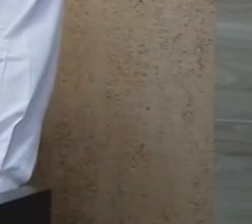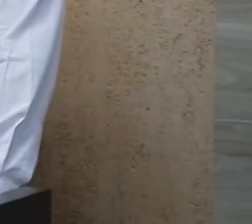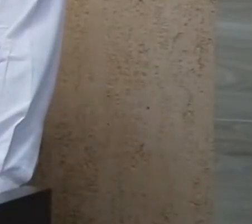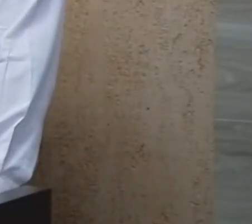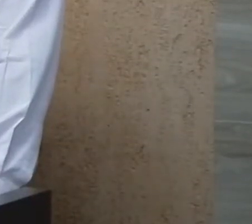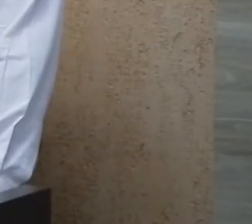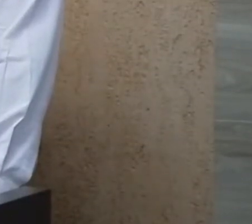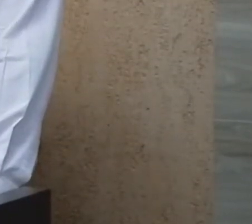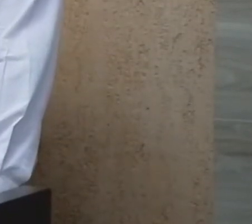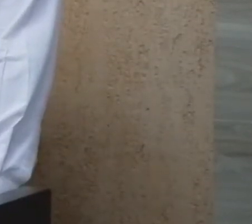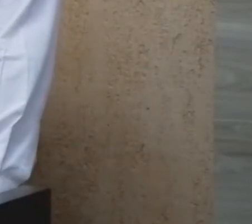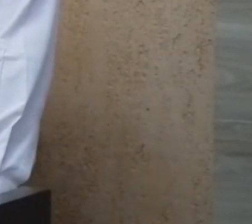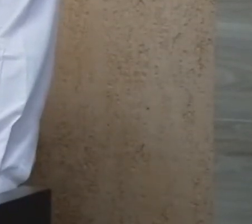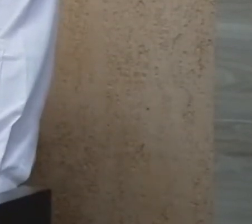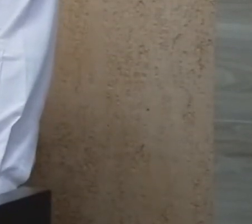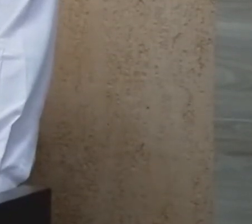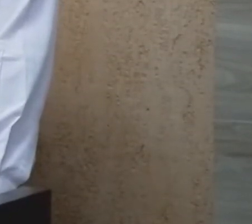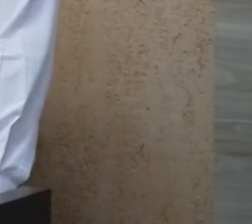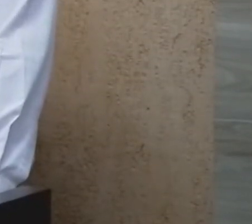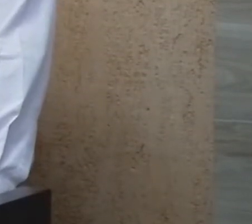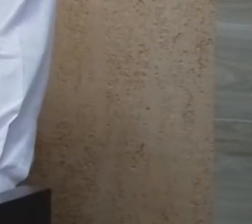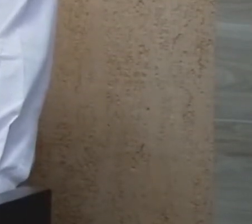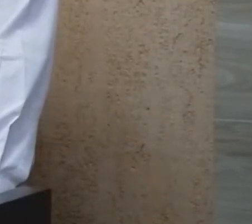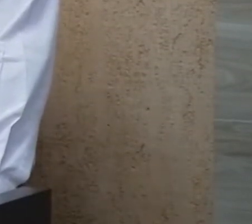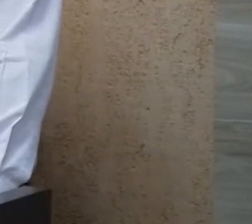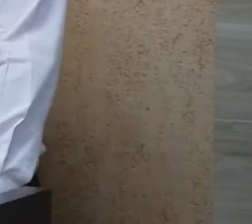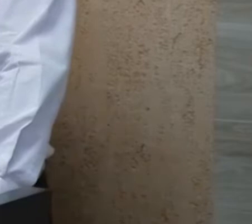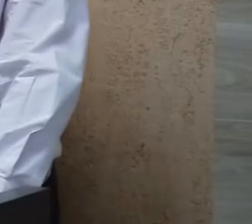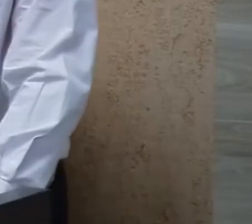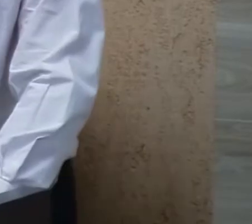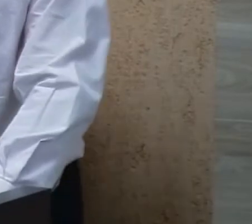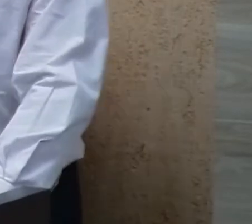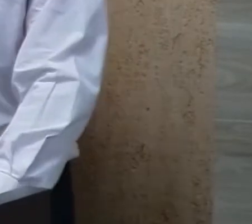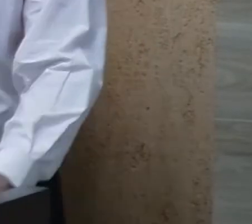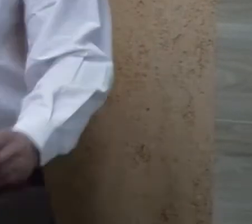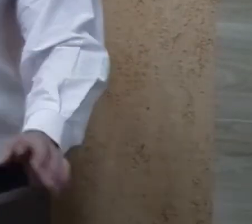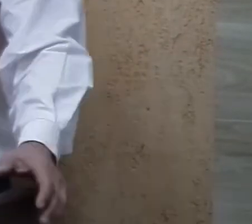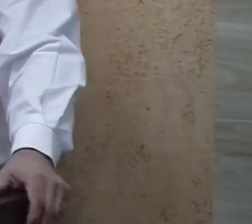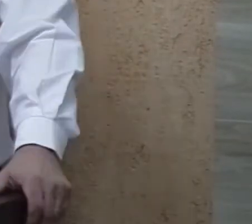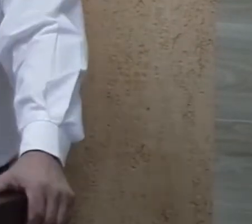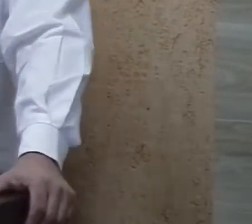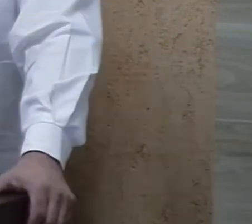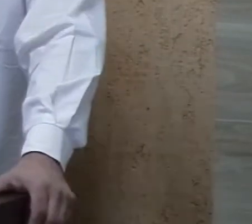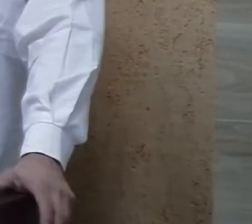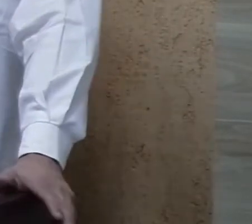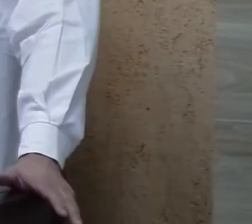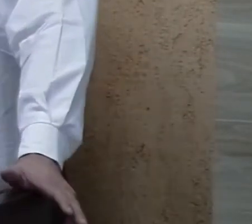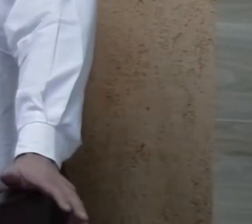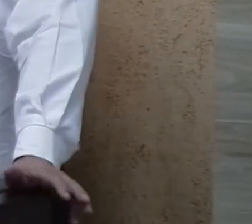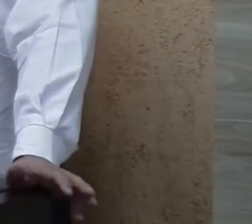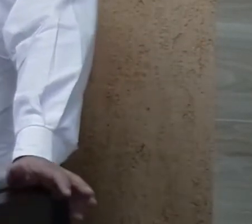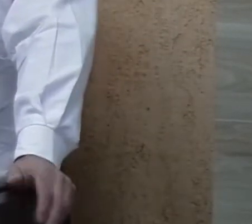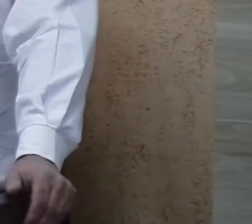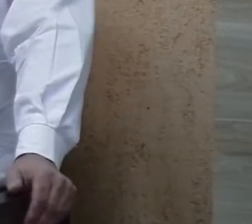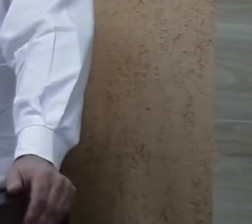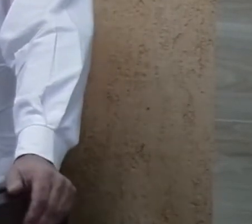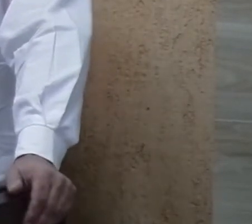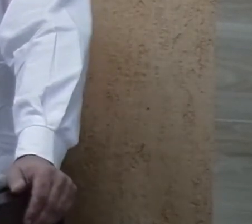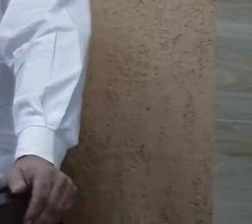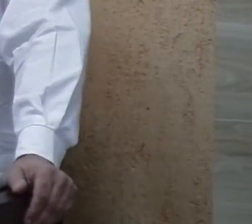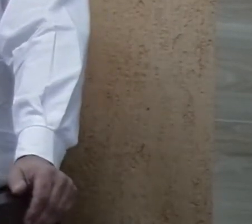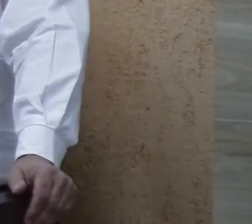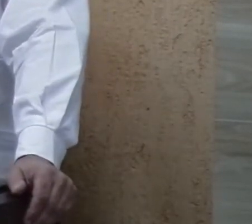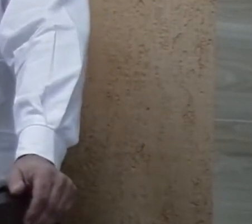letal, se não tratada, mas com altíssimos índices de cura, beirando